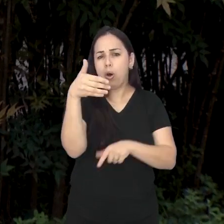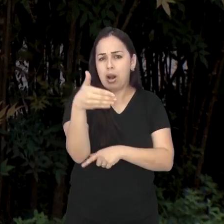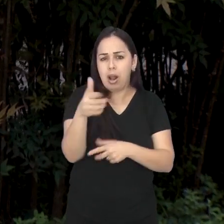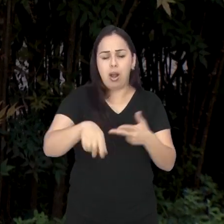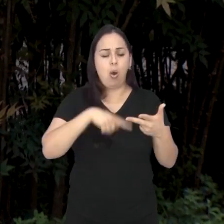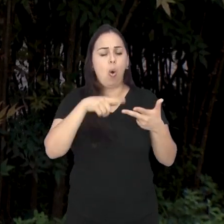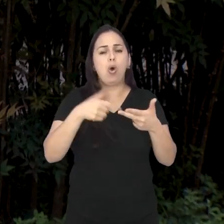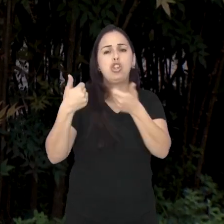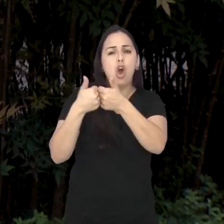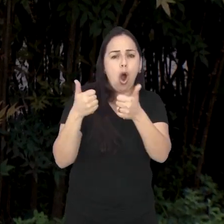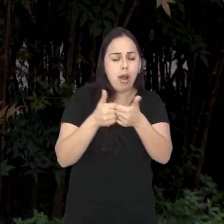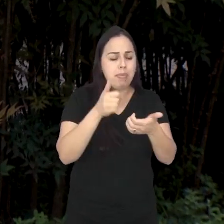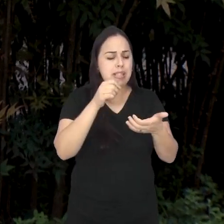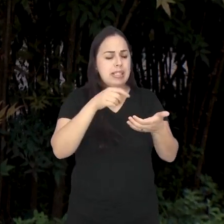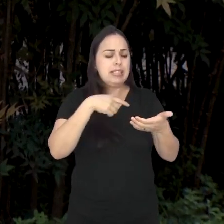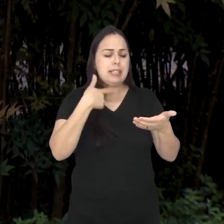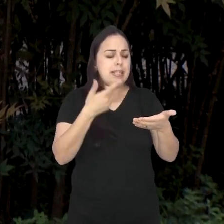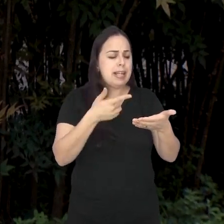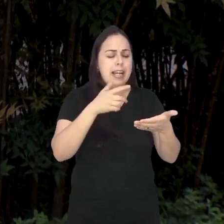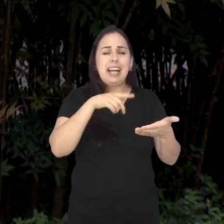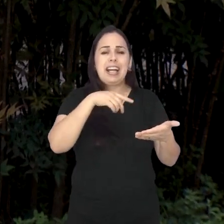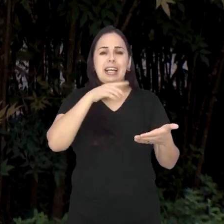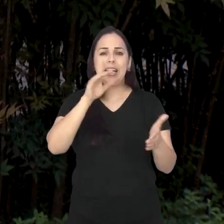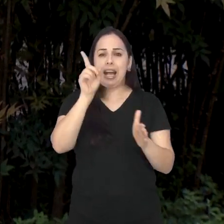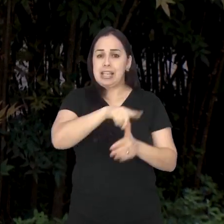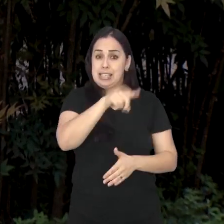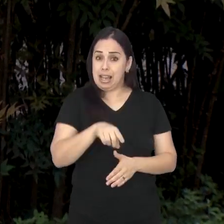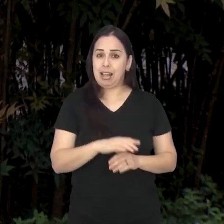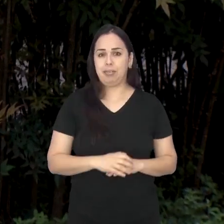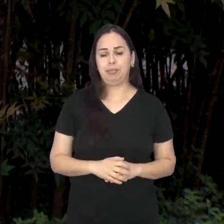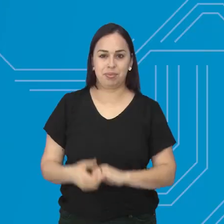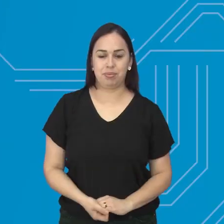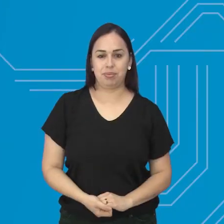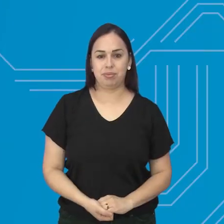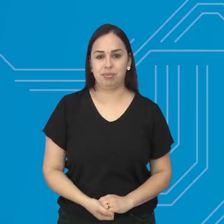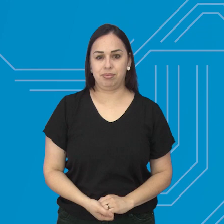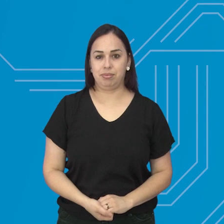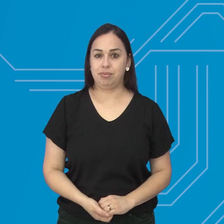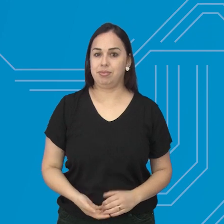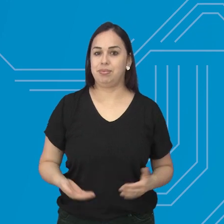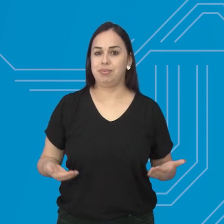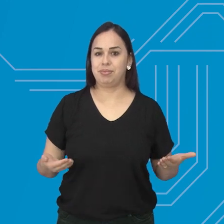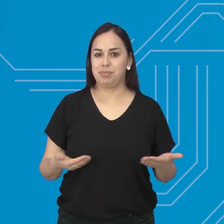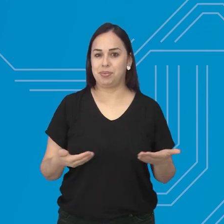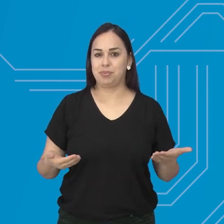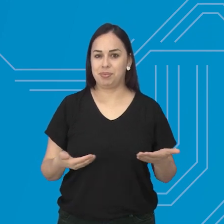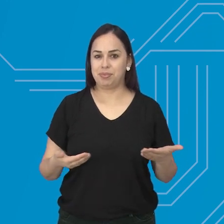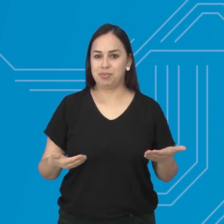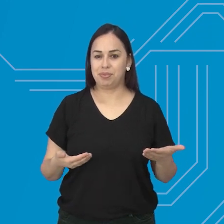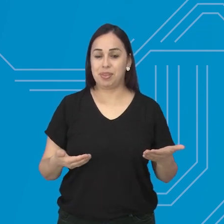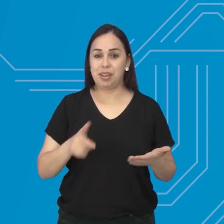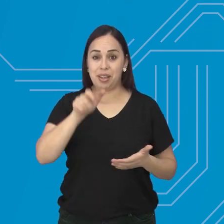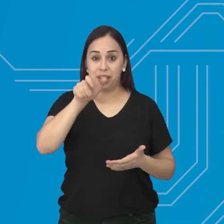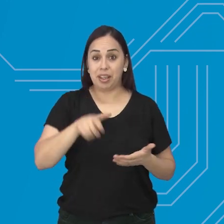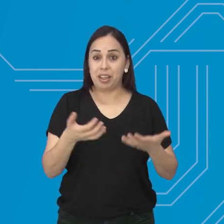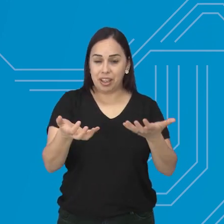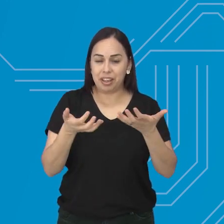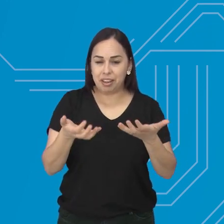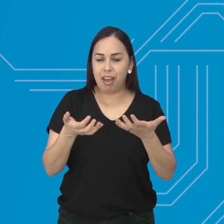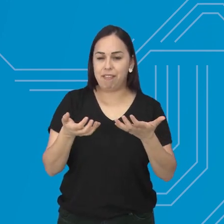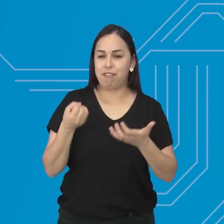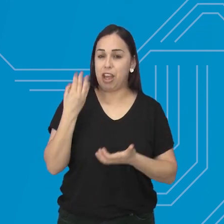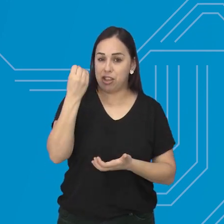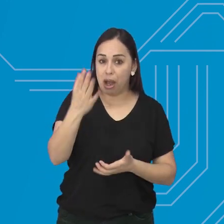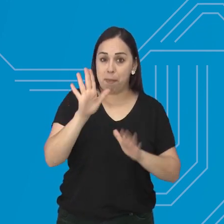de hotel ou de passagem de ônibus e quais são os seus direitos sobre ele. E agora a gente fala com quem pretende viajar de